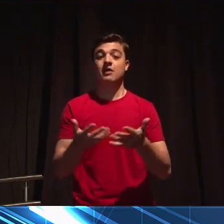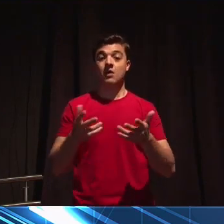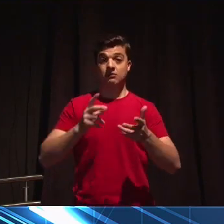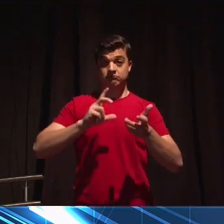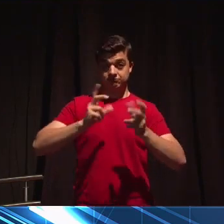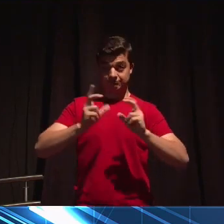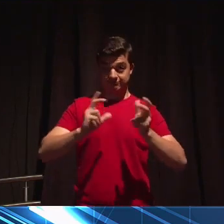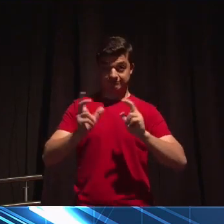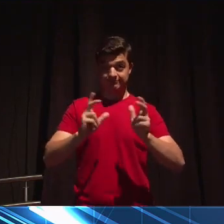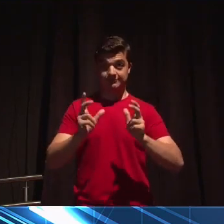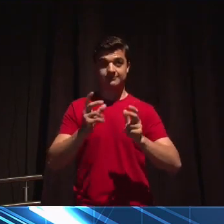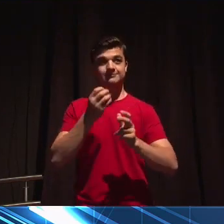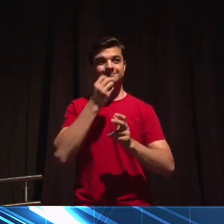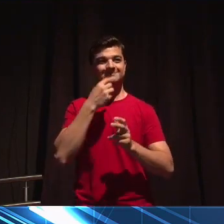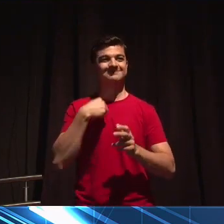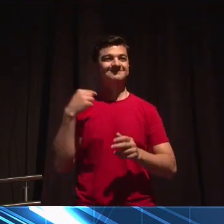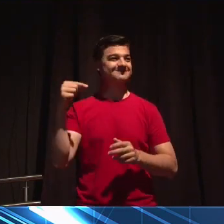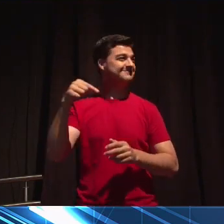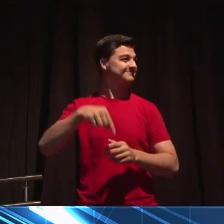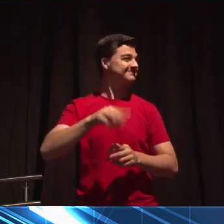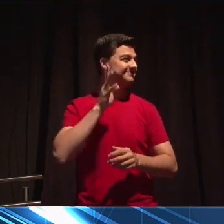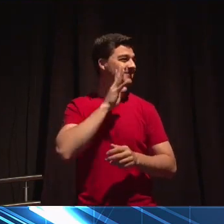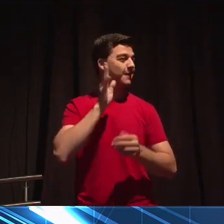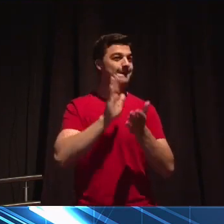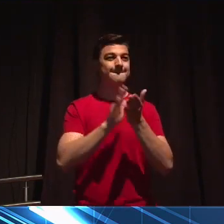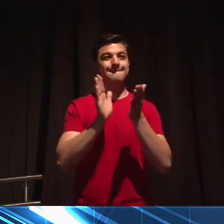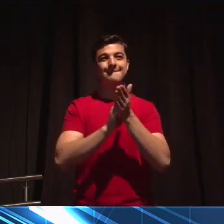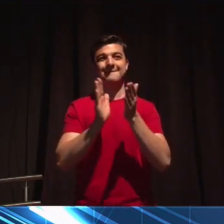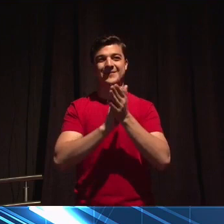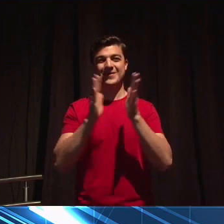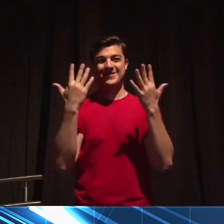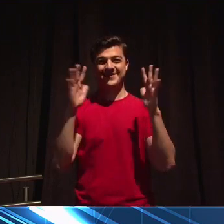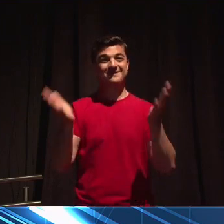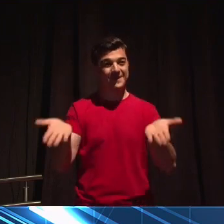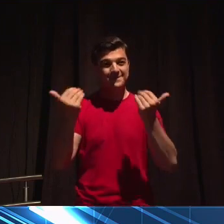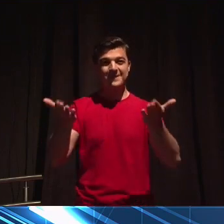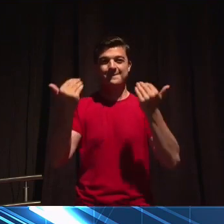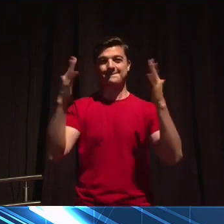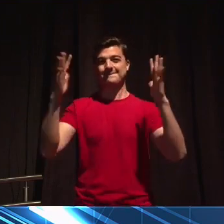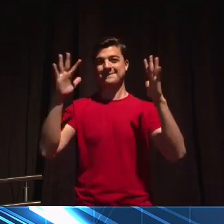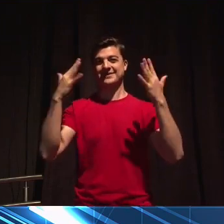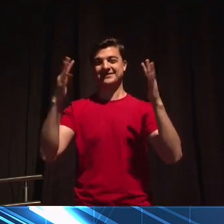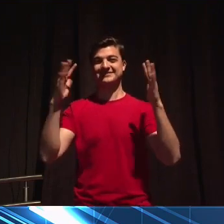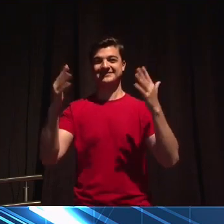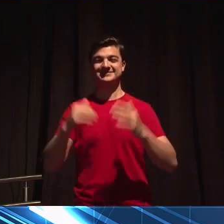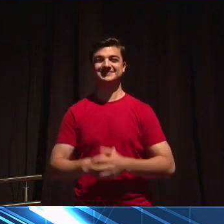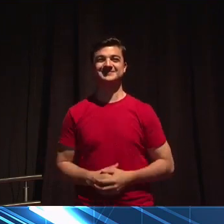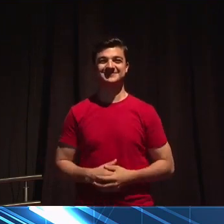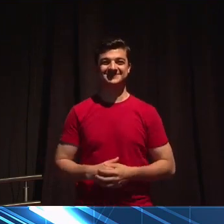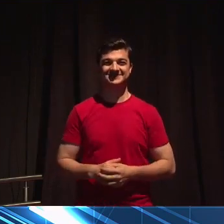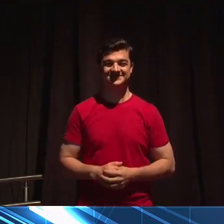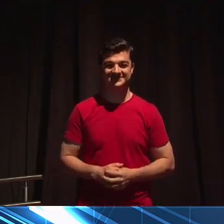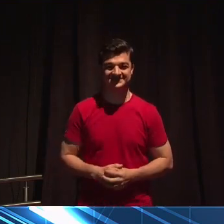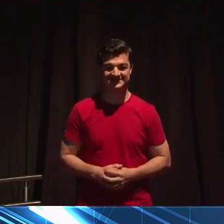Então, palmas aí para essas paradas aí. Bate palma aí, pessoal. Porra, o bagulho foda. Valeu, galera. E